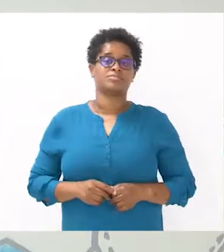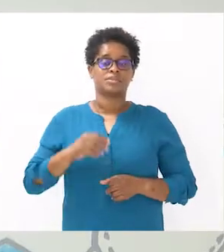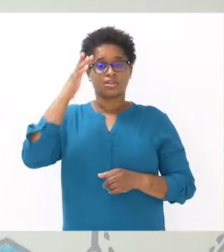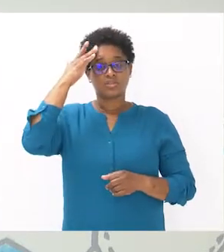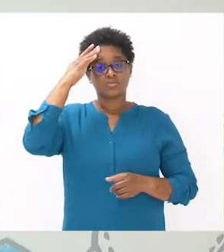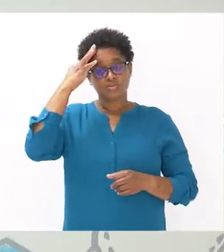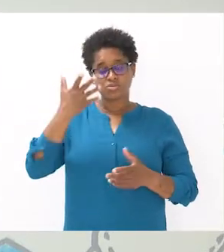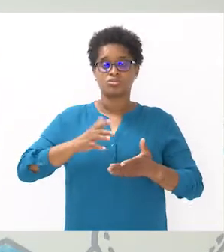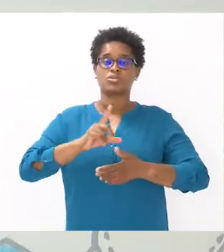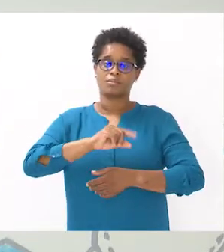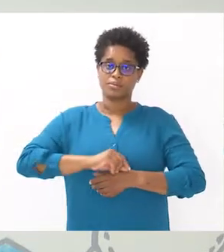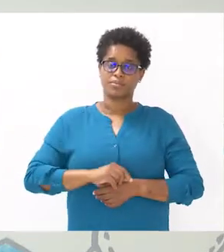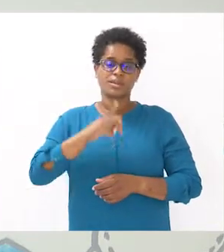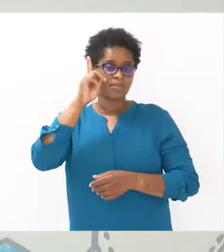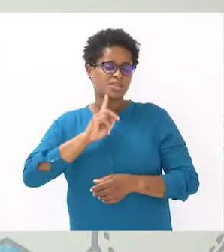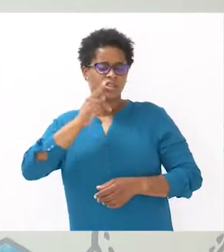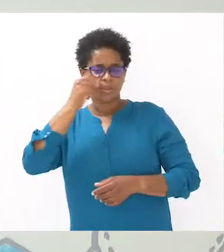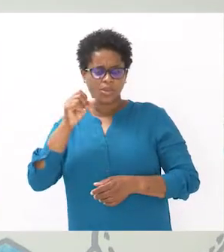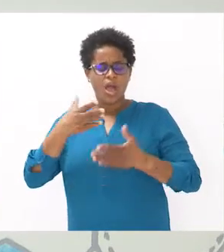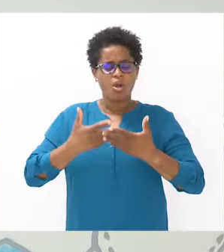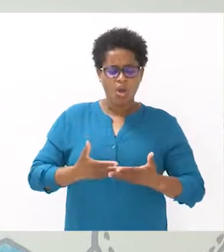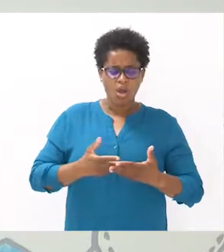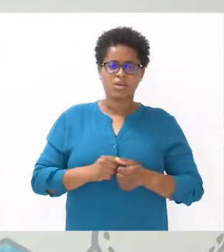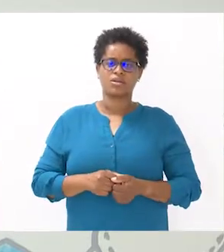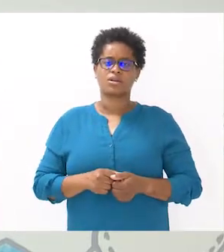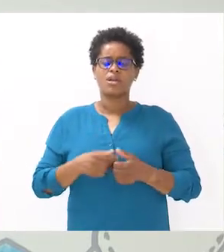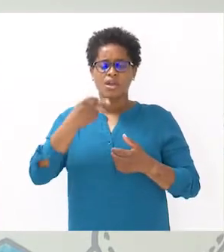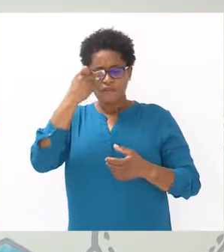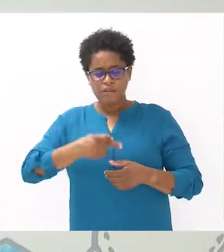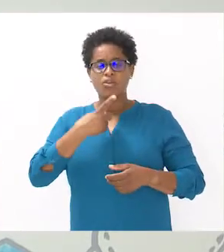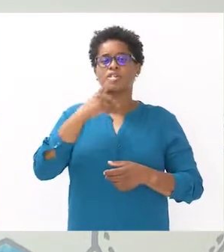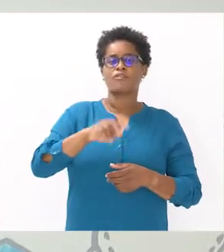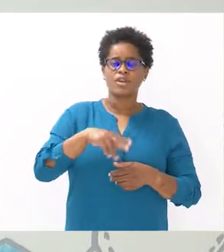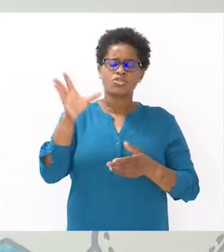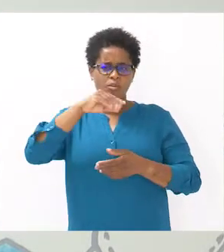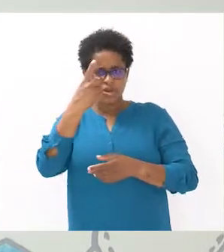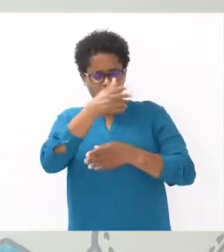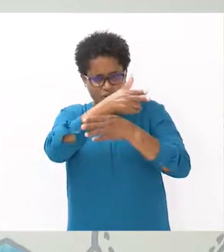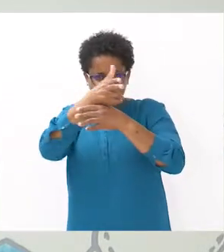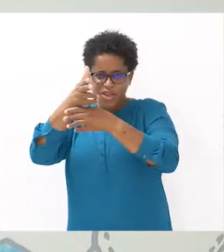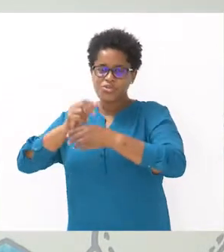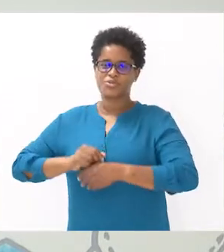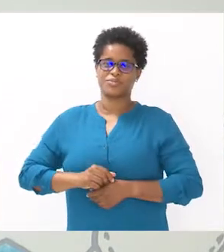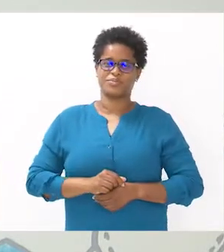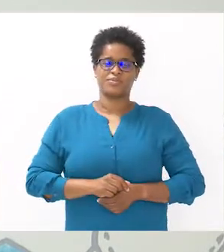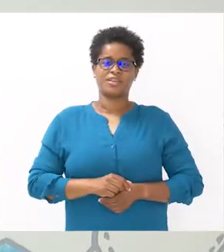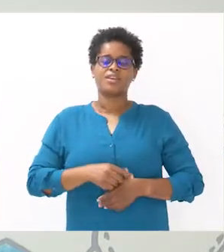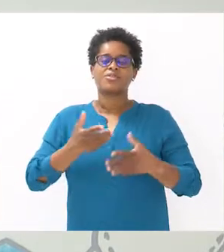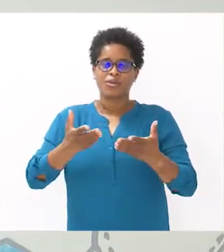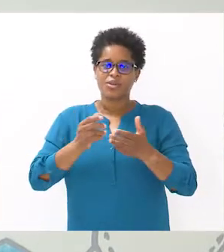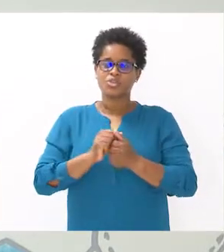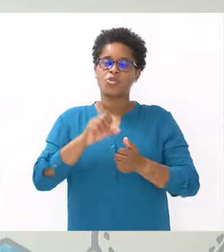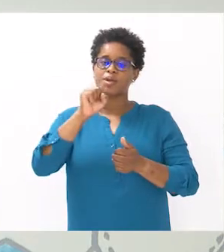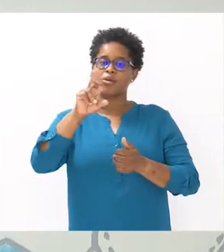Bem, meninos e meninas, agora fiquem novamente com mais um vídeo que é sobre